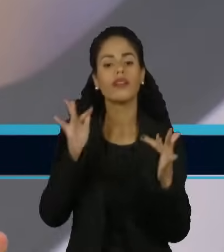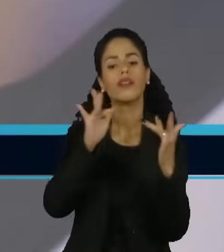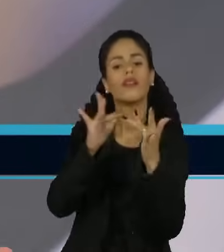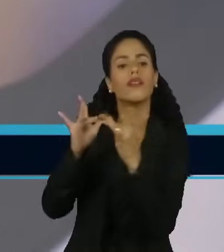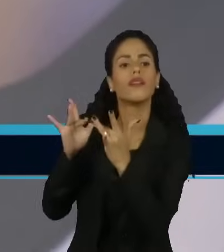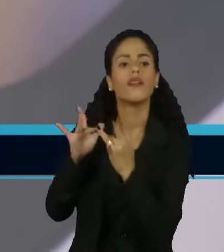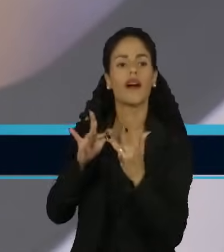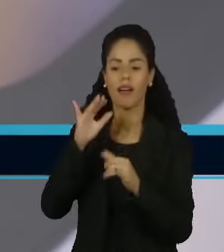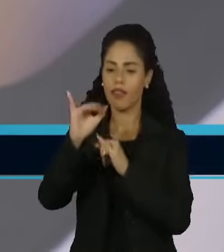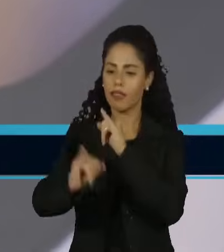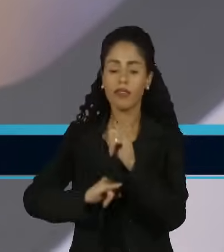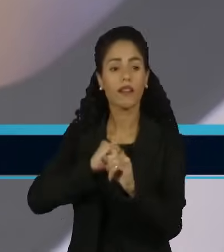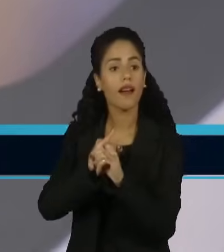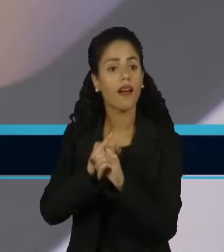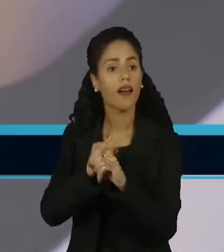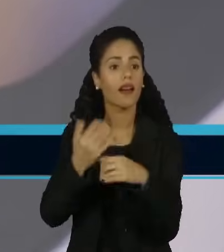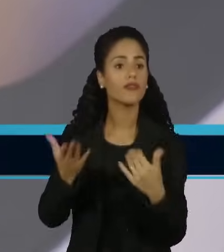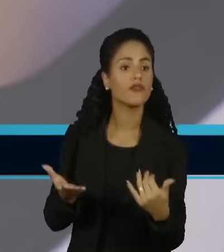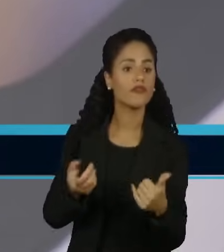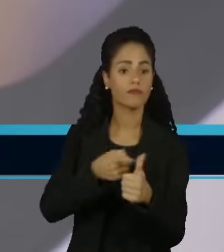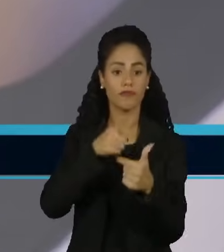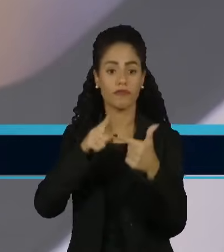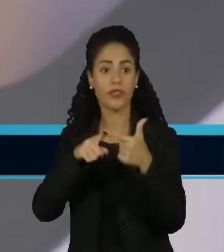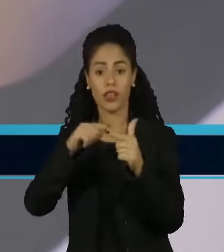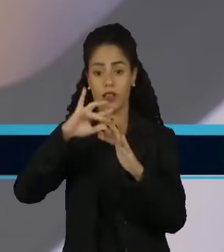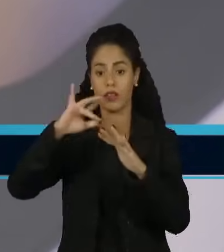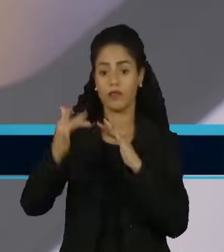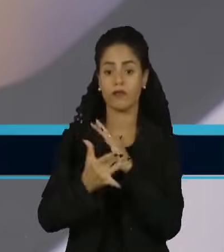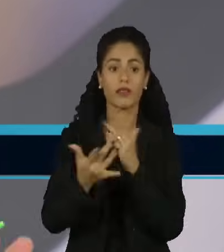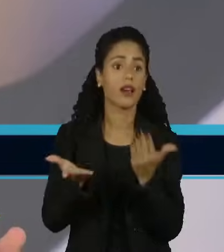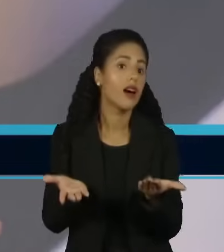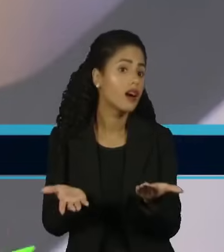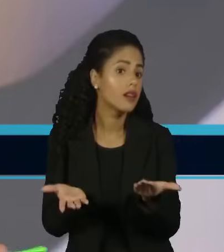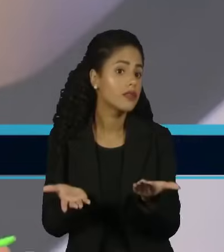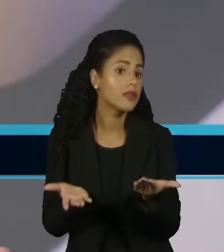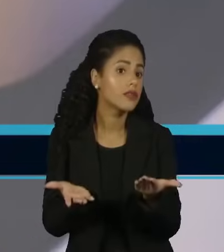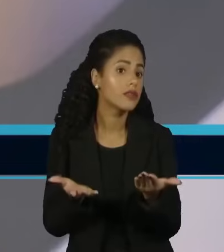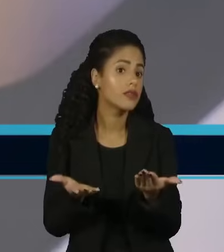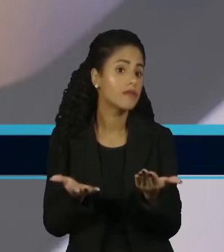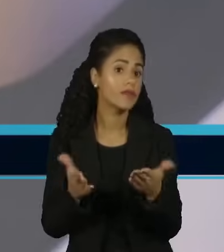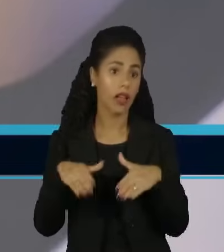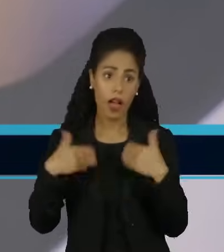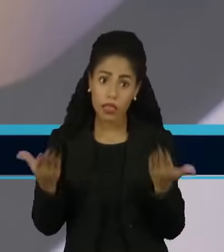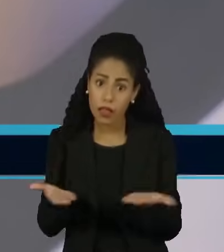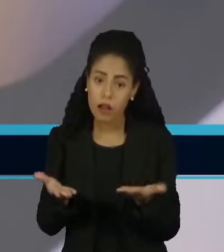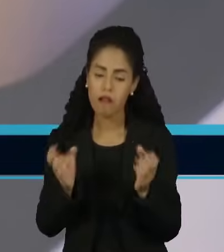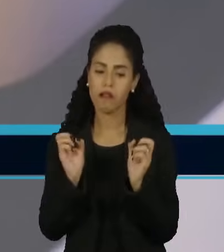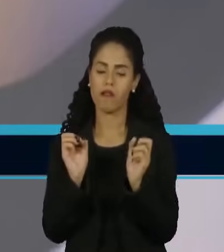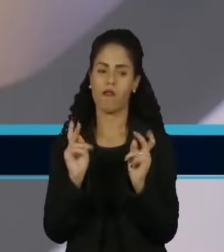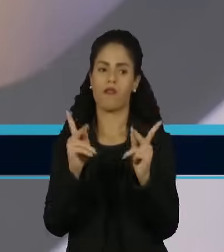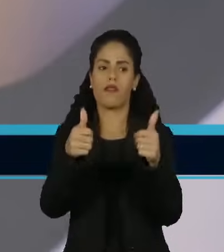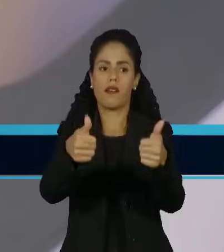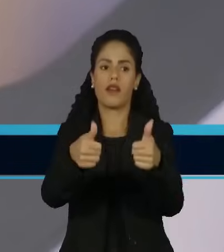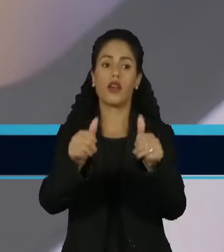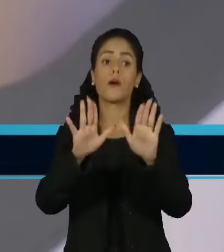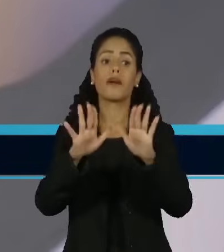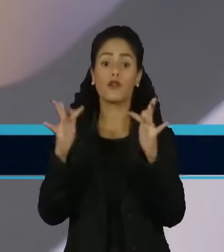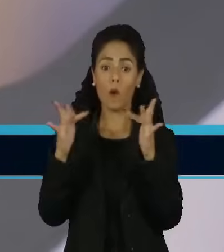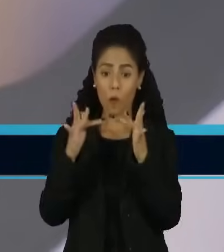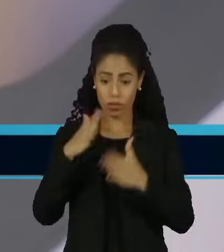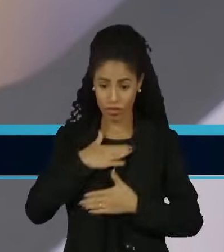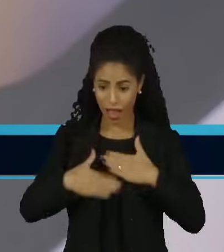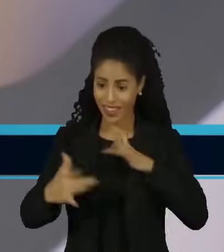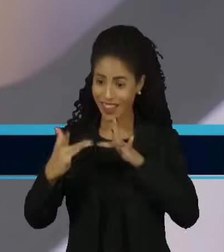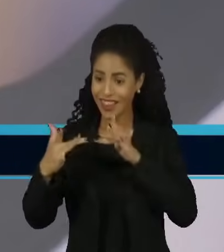à internet e às redes sociais. Também, por enquanto, isso está garantido. Mas contato físico